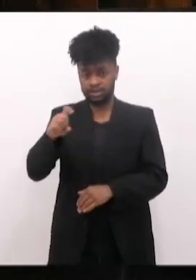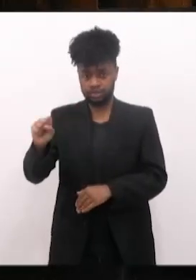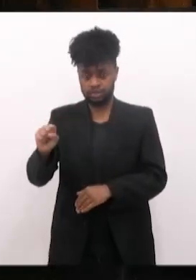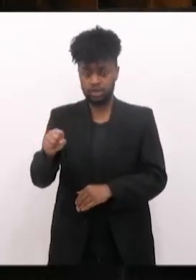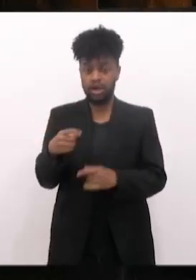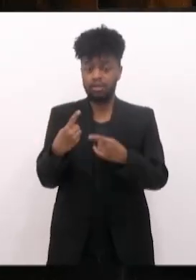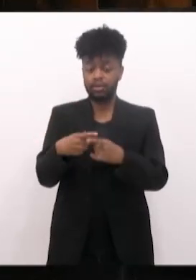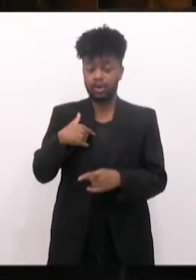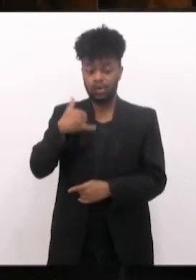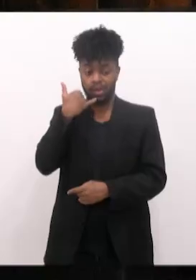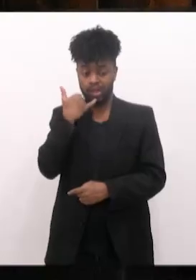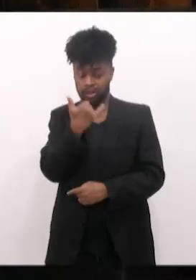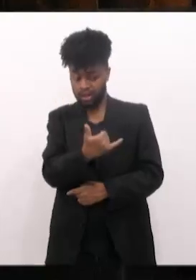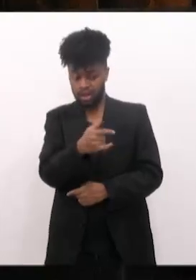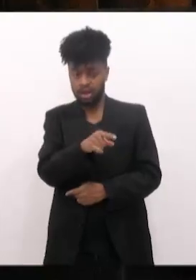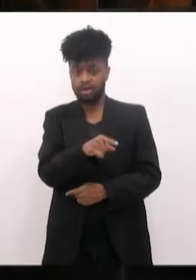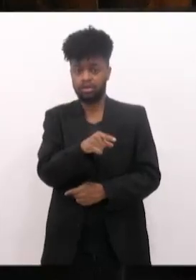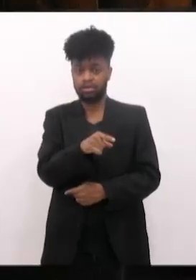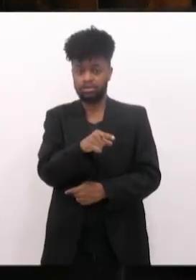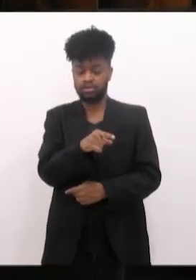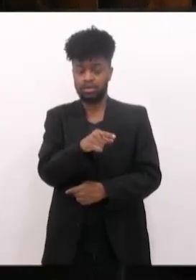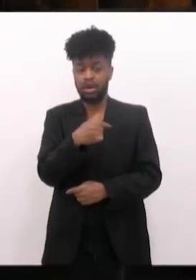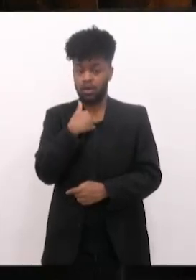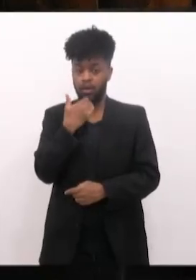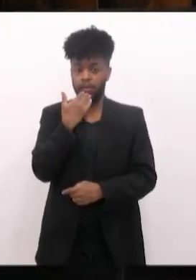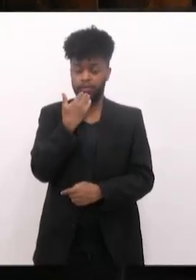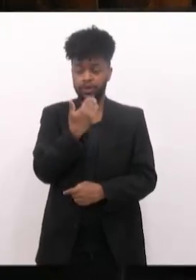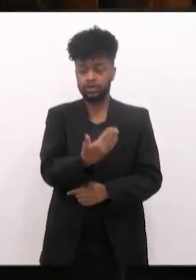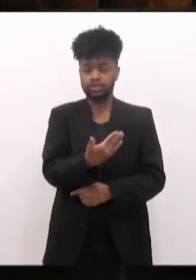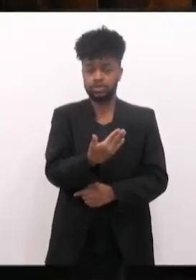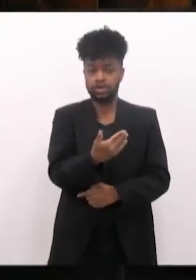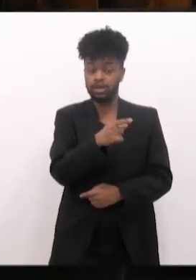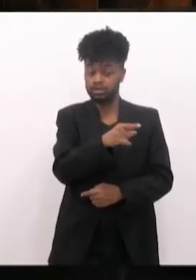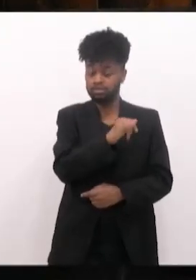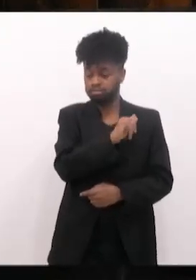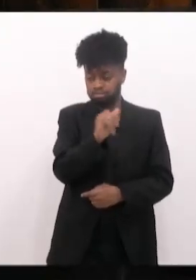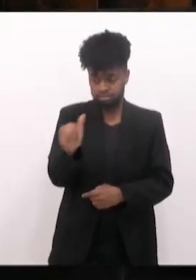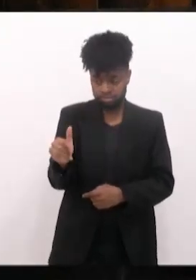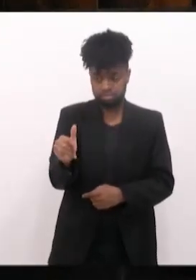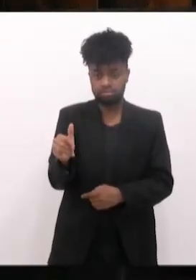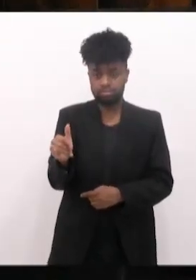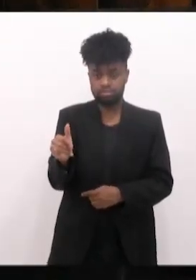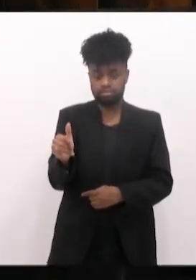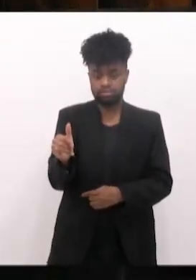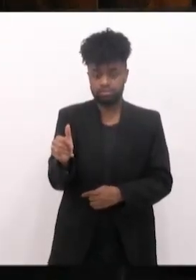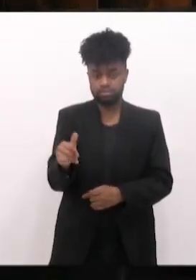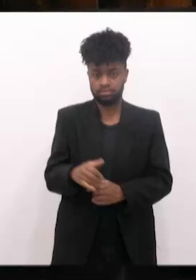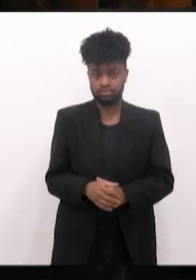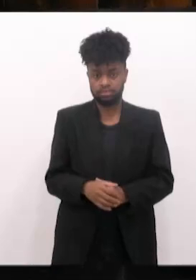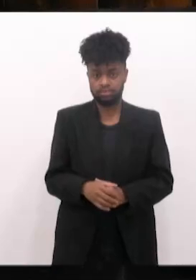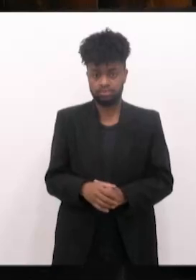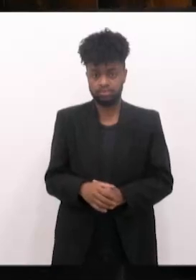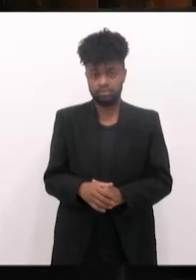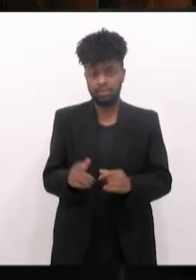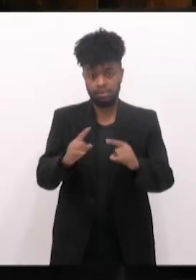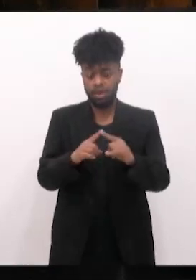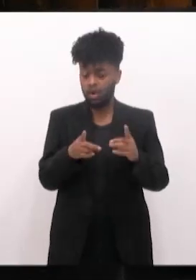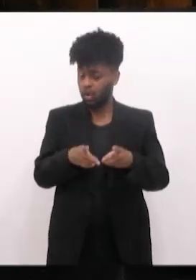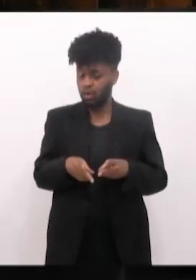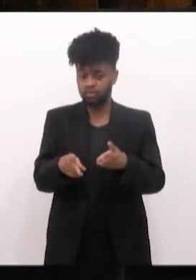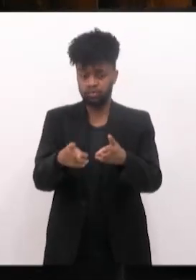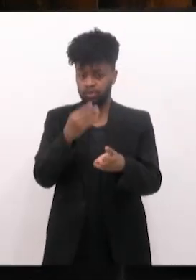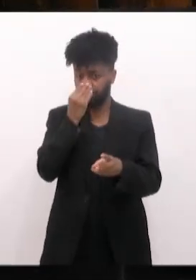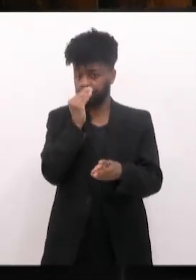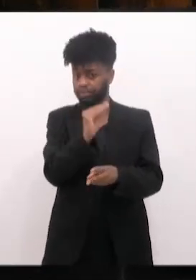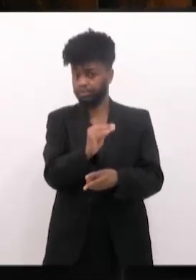liguei para o coronel Menezes e pedi para que ele falasse com ele. E a ordem permaneceu daquele